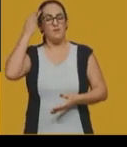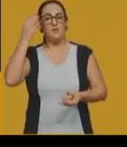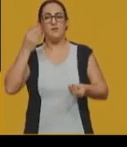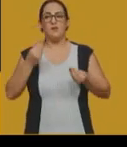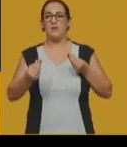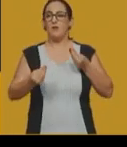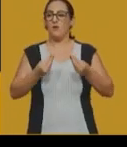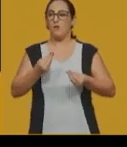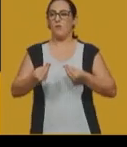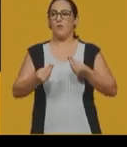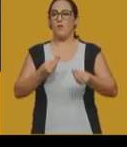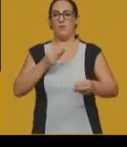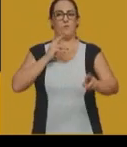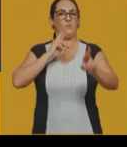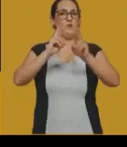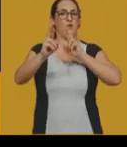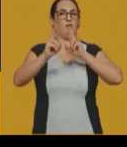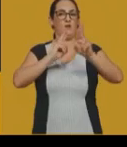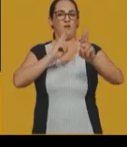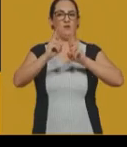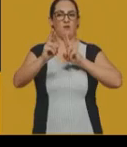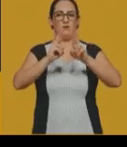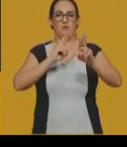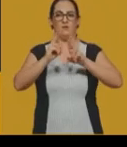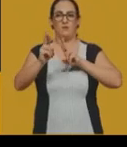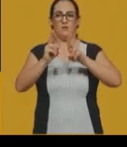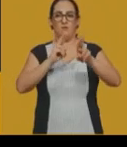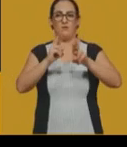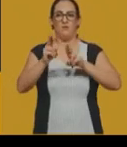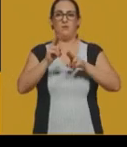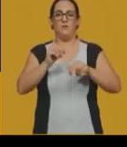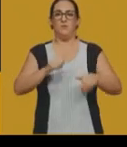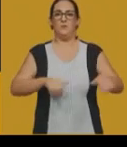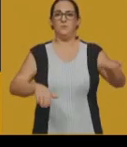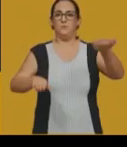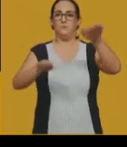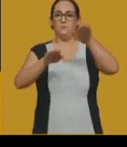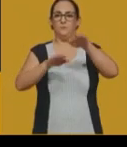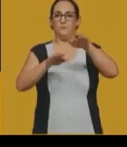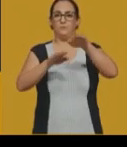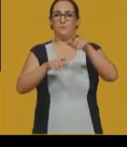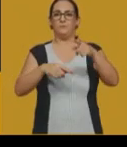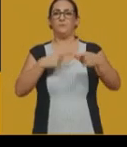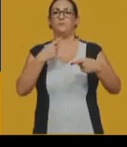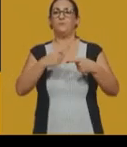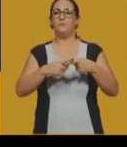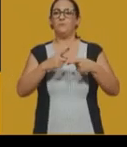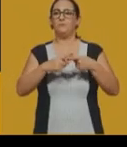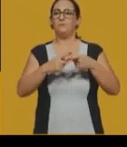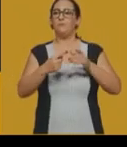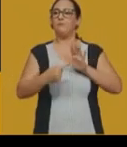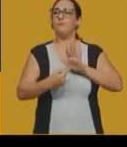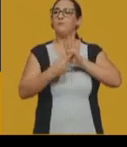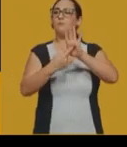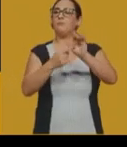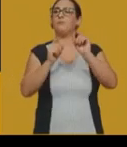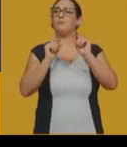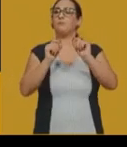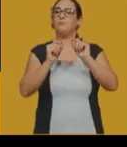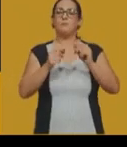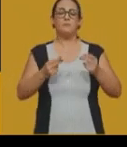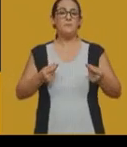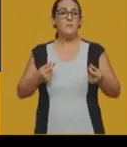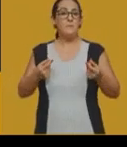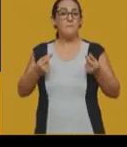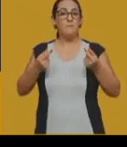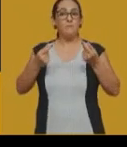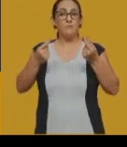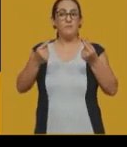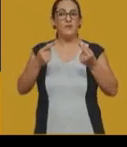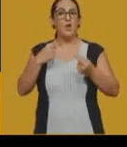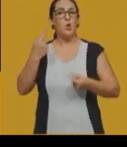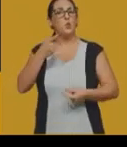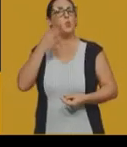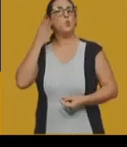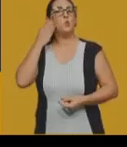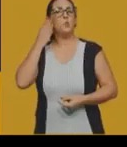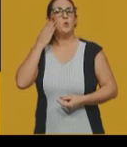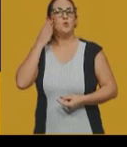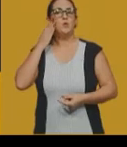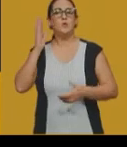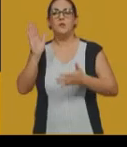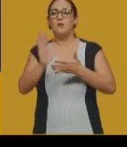essa desigualdade também, porque ele favorece muito a concentração de riqueza, né? Então a gente entende que determinados grupos,